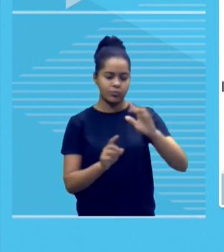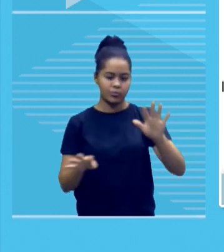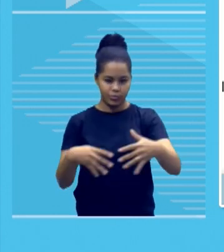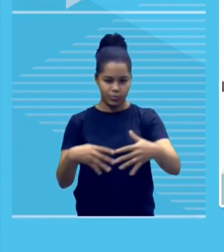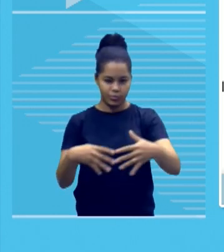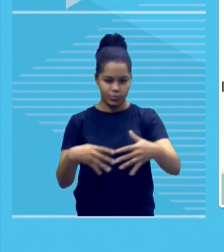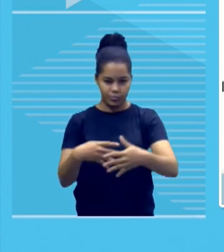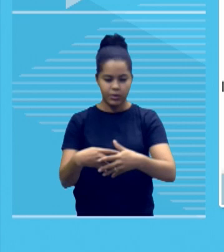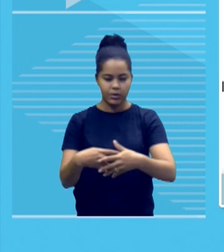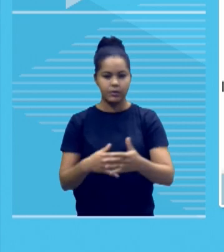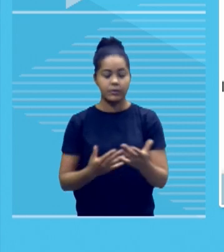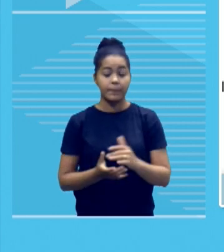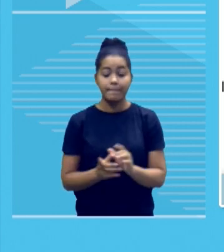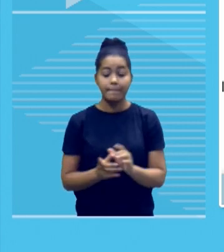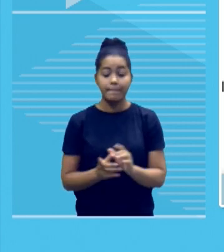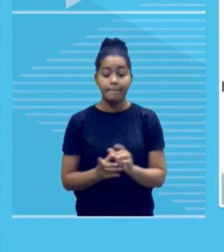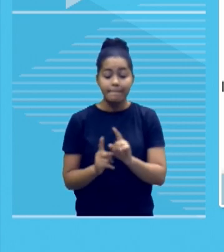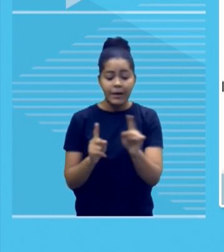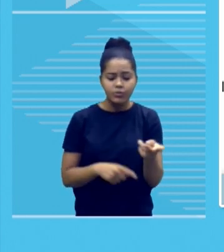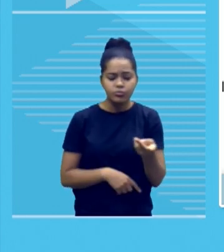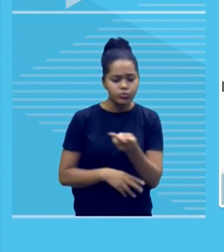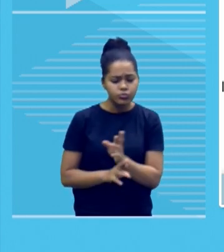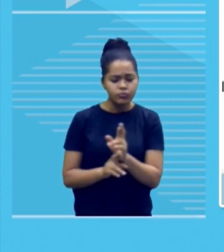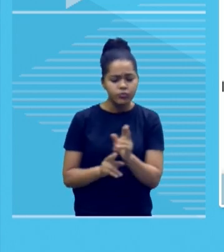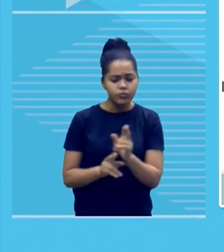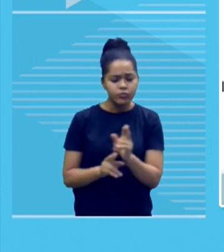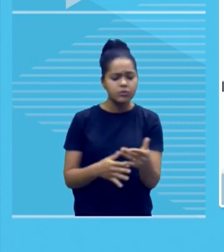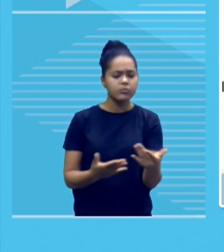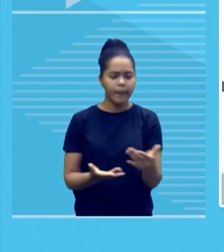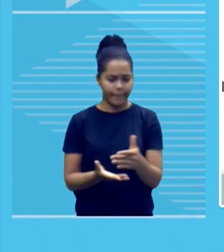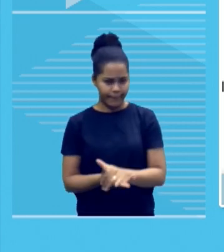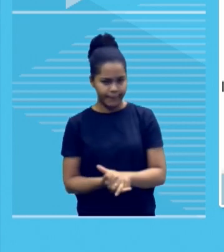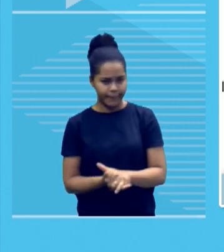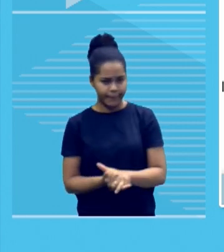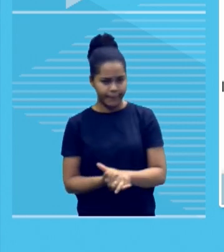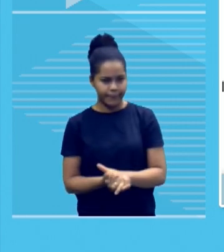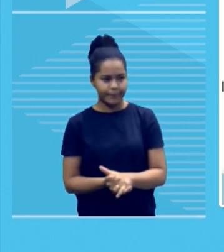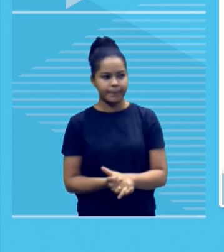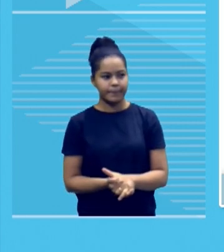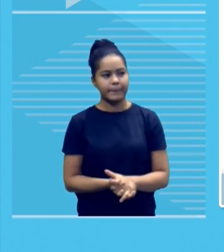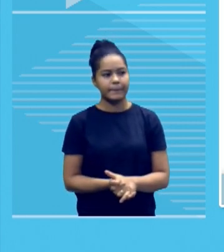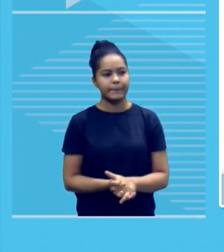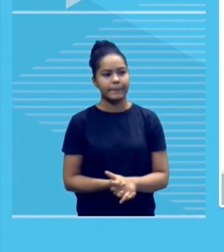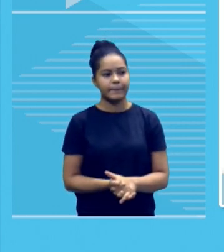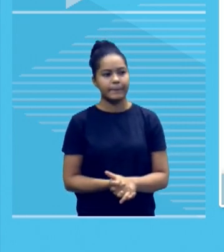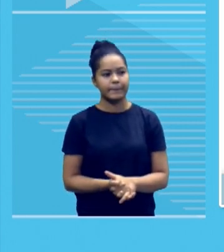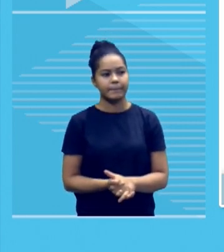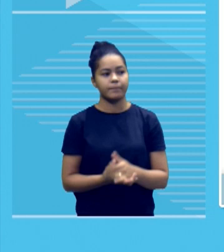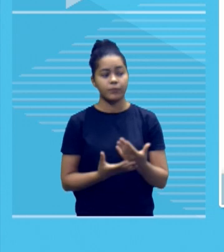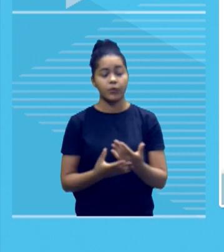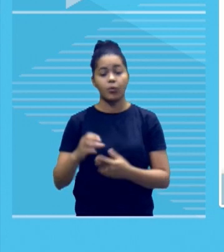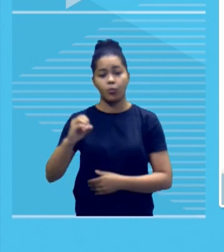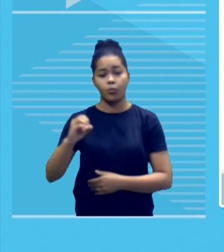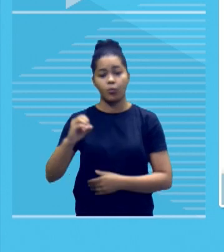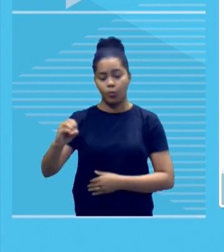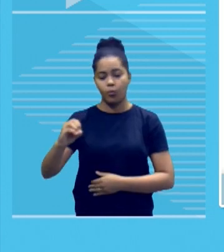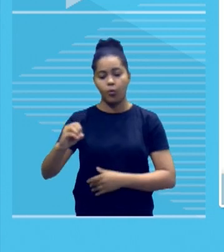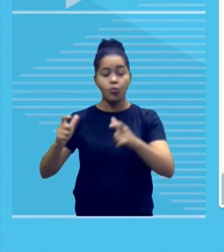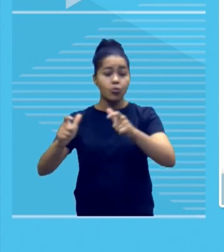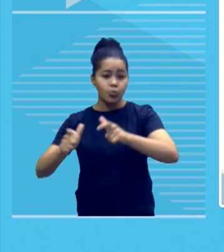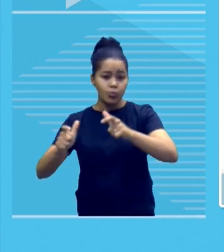compostos O que que tá mudando o professor Olha só vamos ver aqui o que que tá mudando é a posição desse